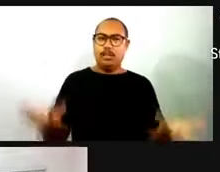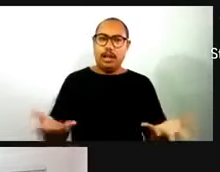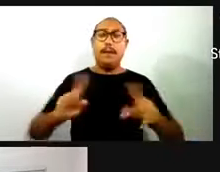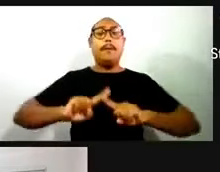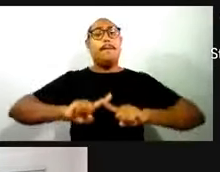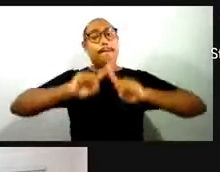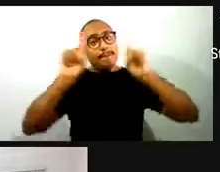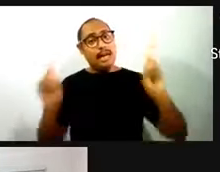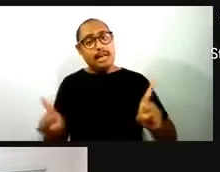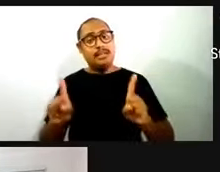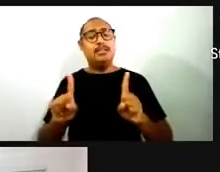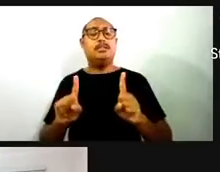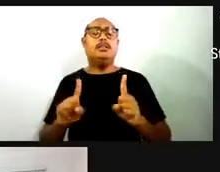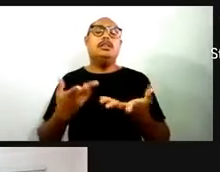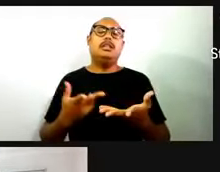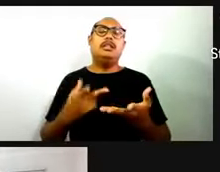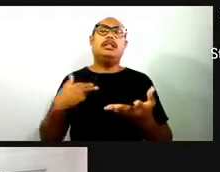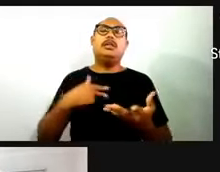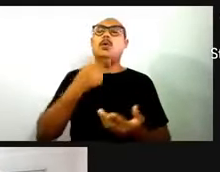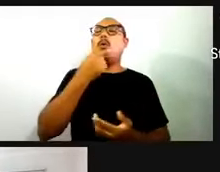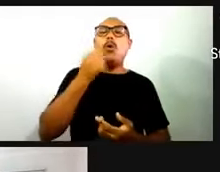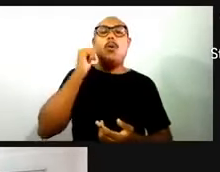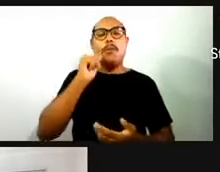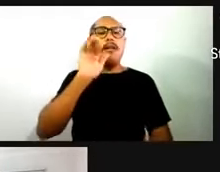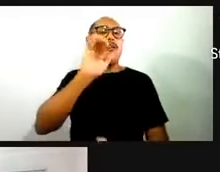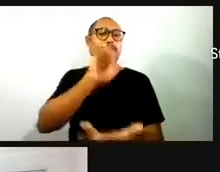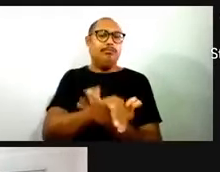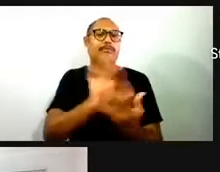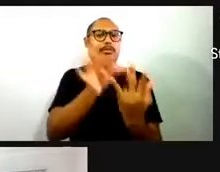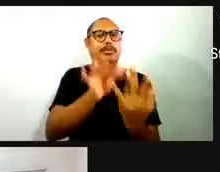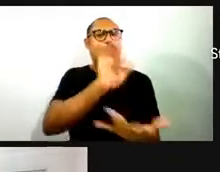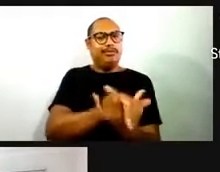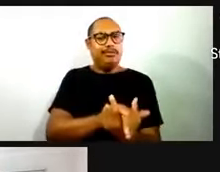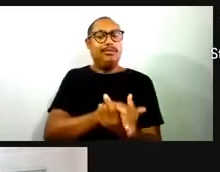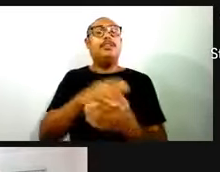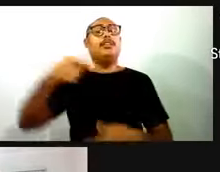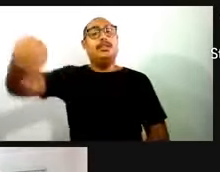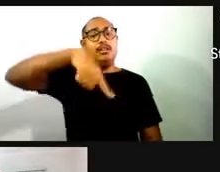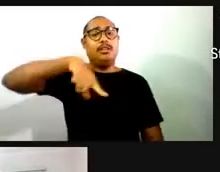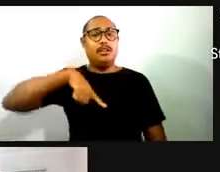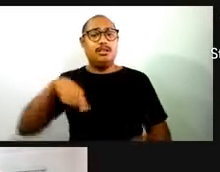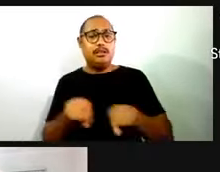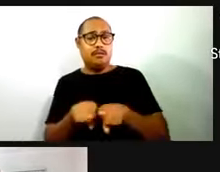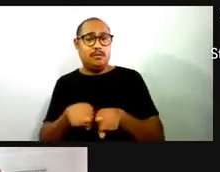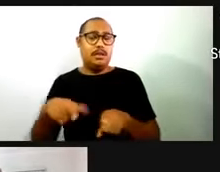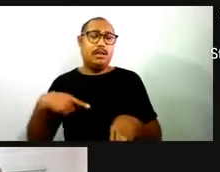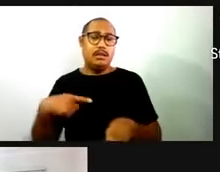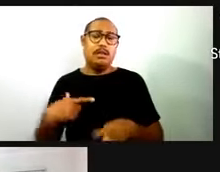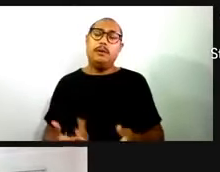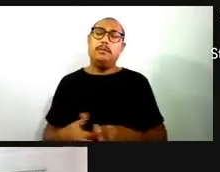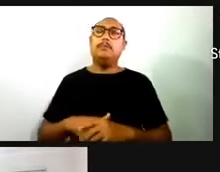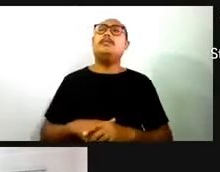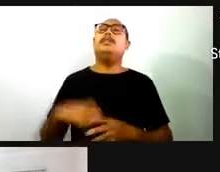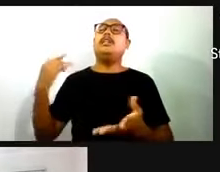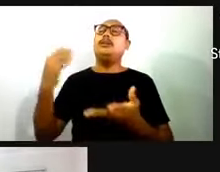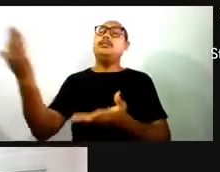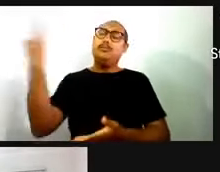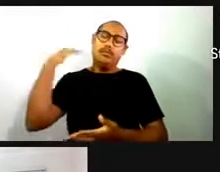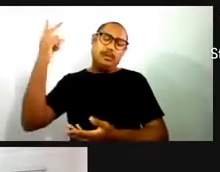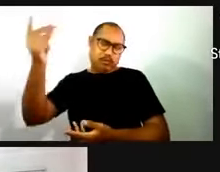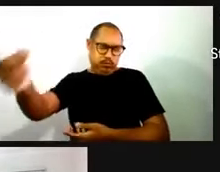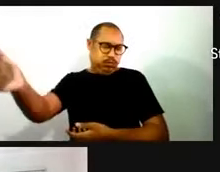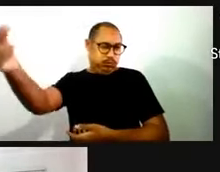no que diz respeito vamos dizer, ao noivo e à noiva. No entanto, nós temos ainda uma situação que é milenar, que permanece